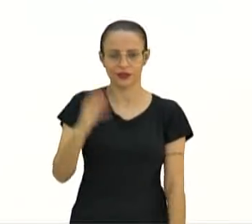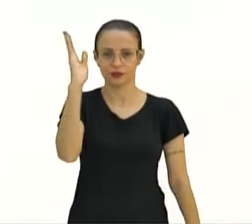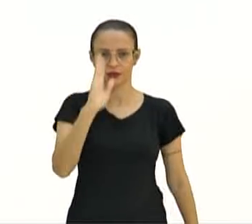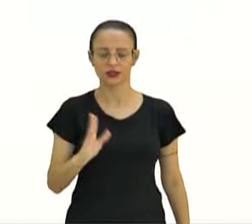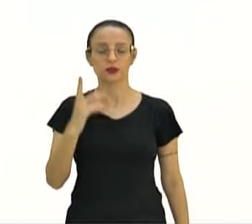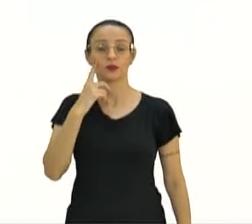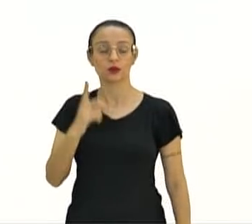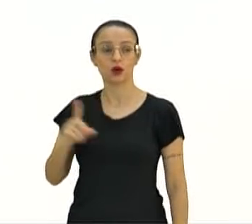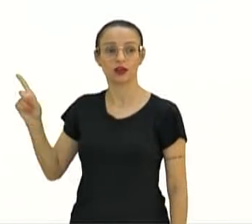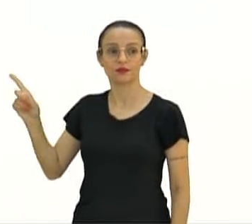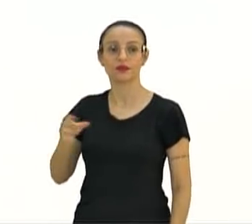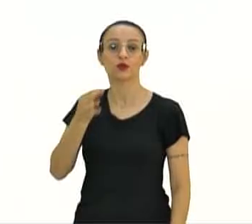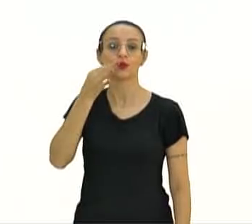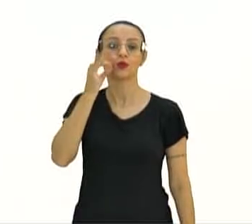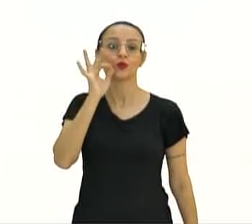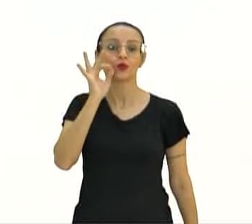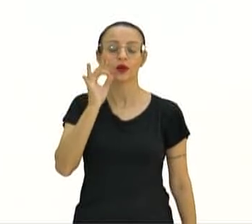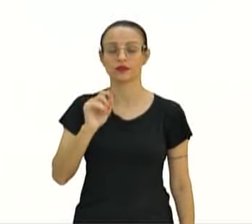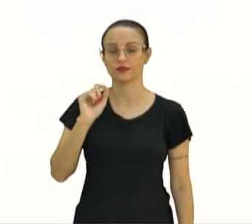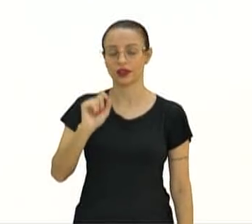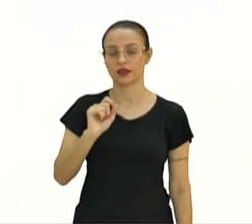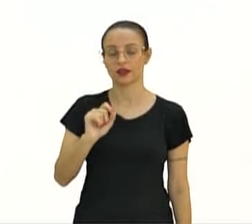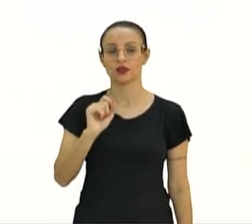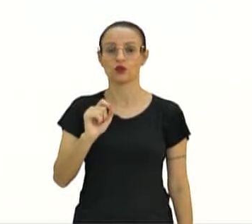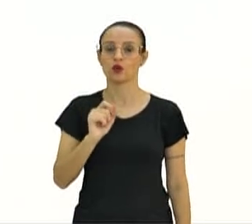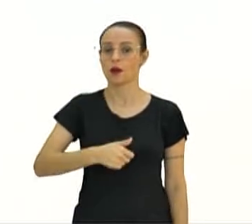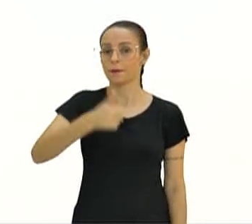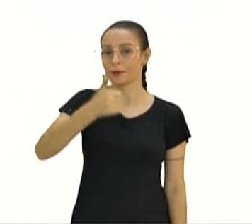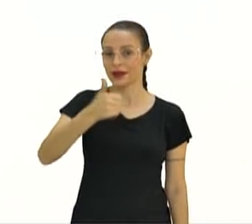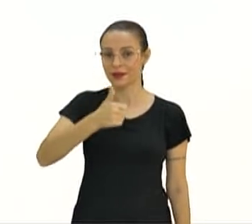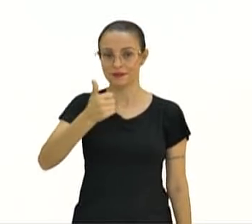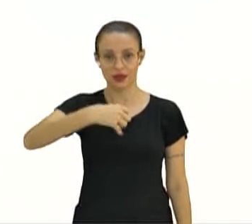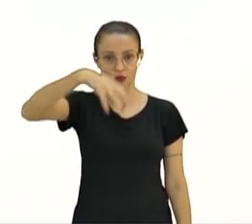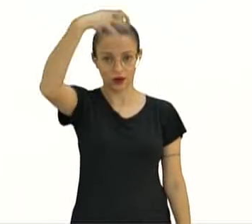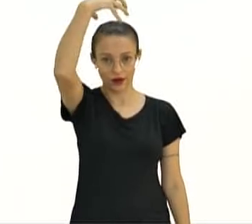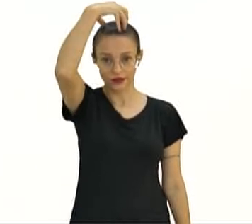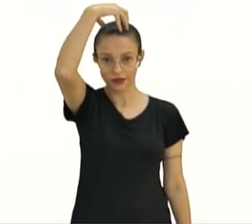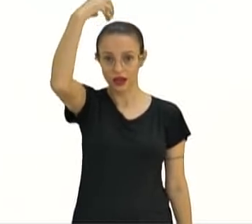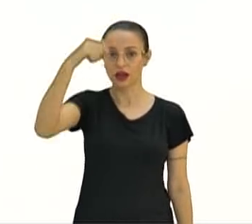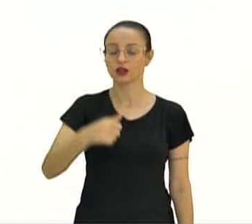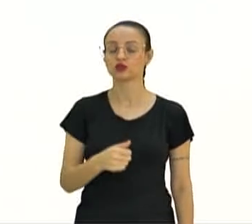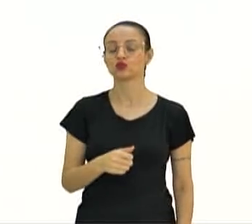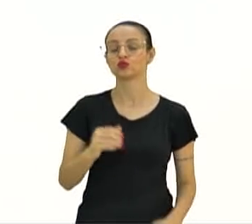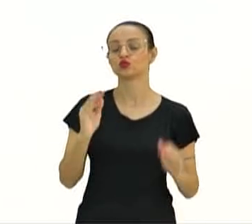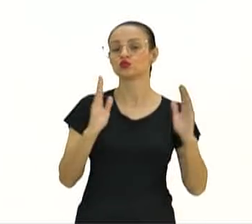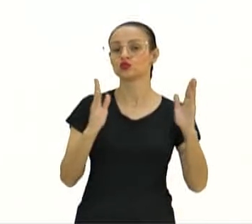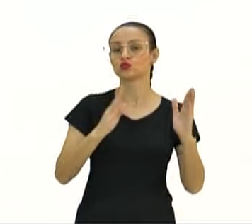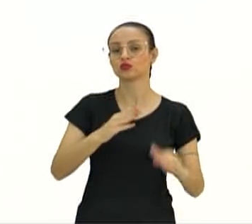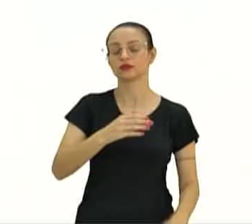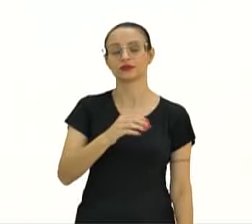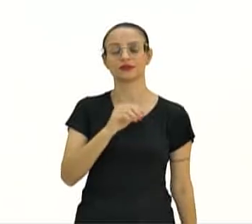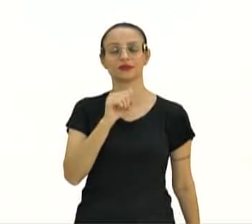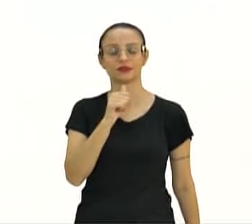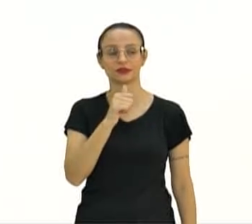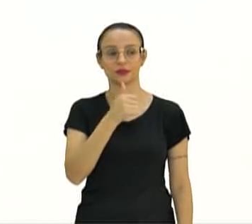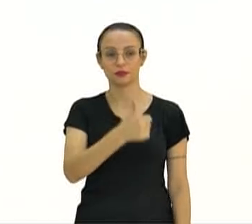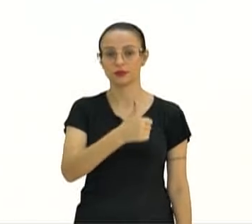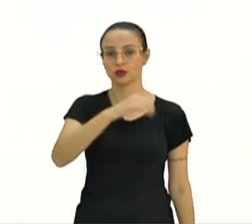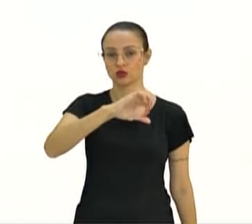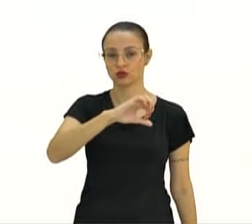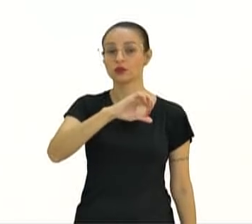né? O café, que lá no período do primeiro reinado, né, década de 20 do século XIX,